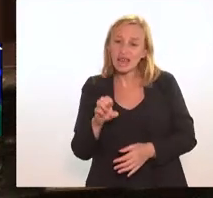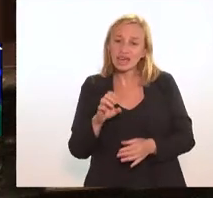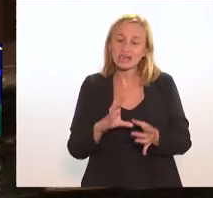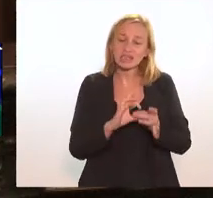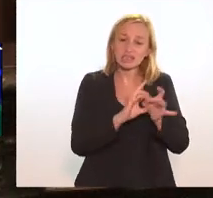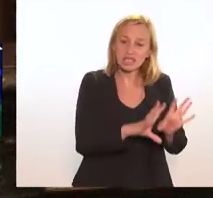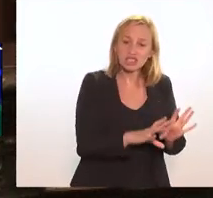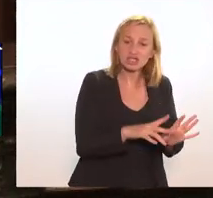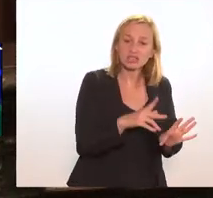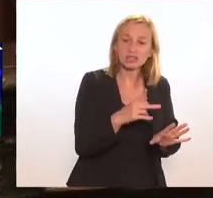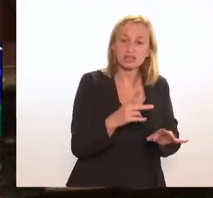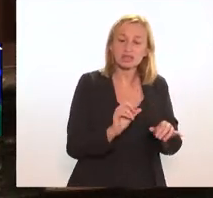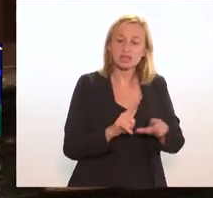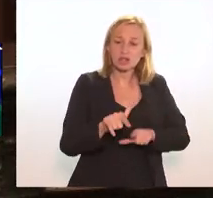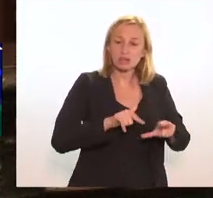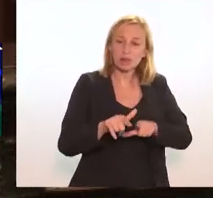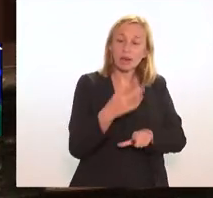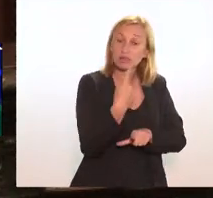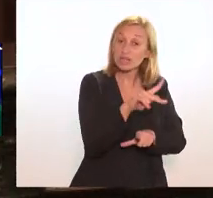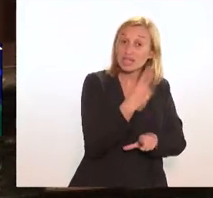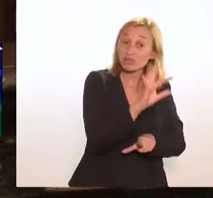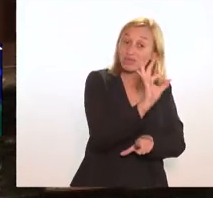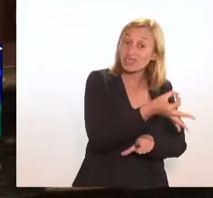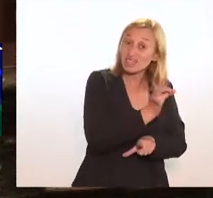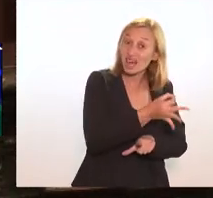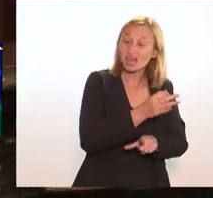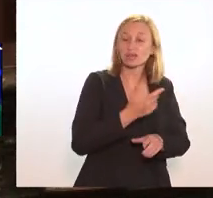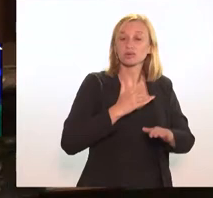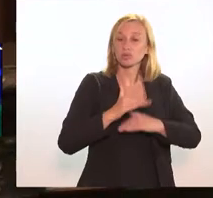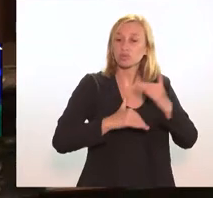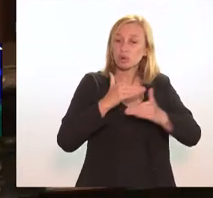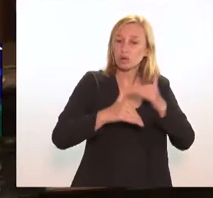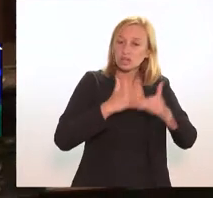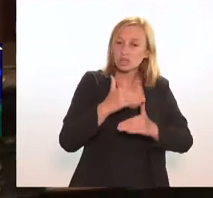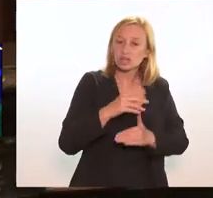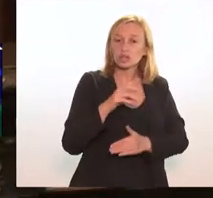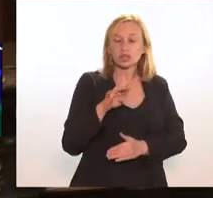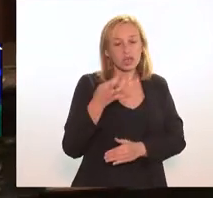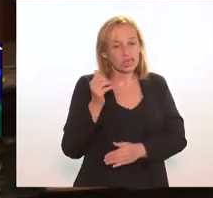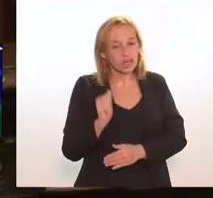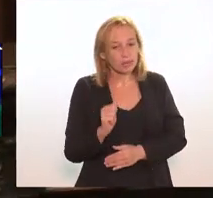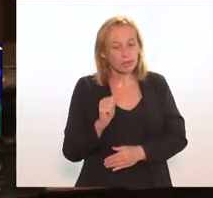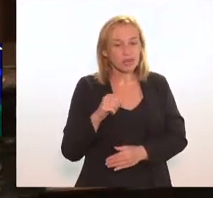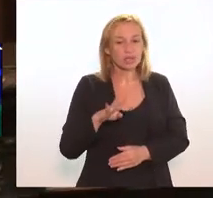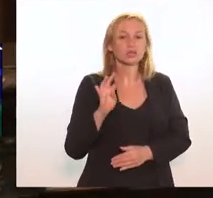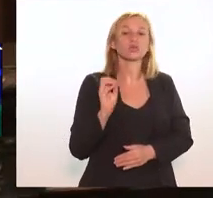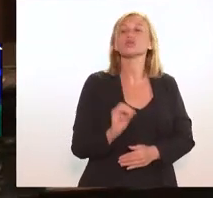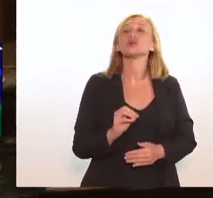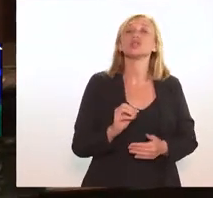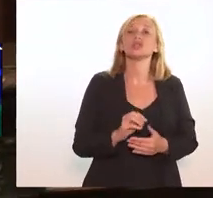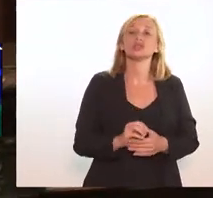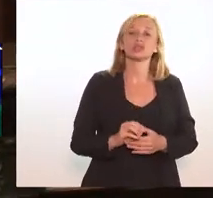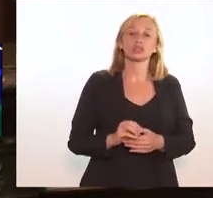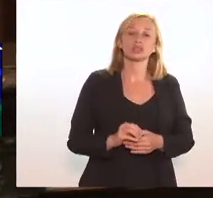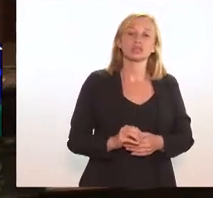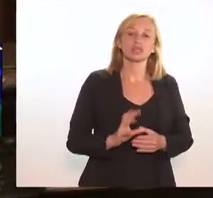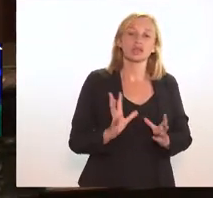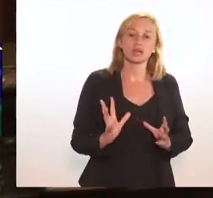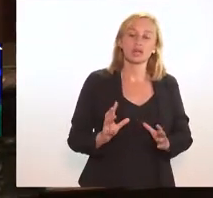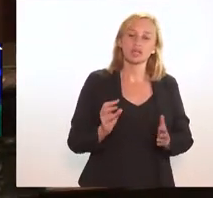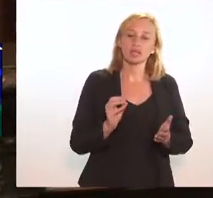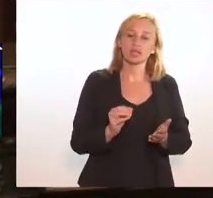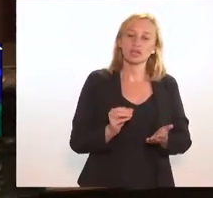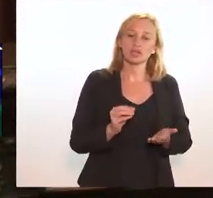fazer a sua ação concreta quando, num processo de sucateamento da SEDAI, desqualificam o